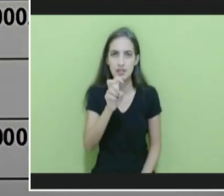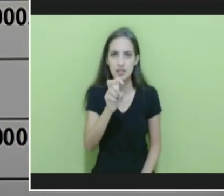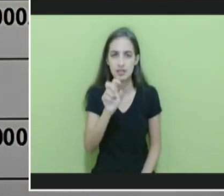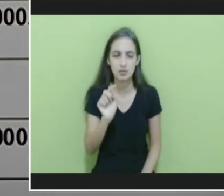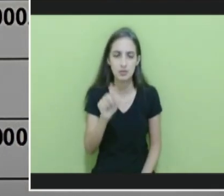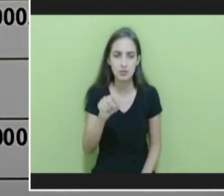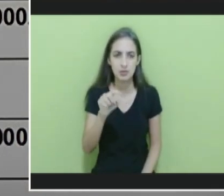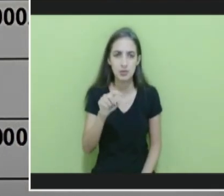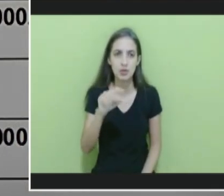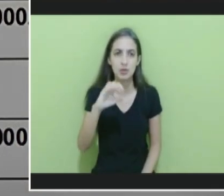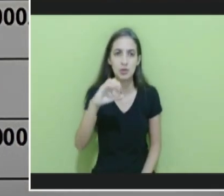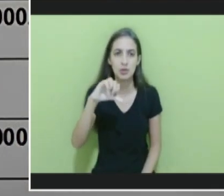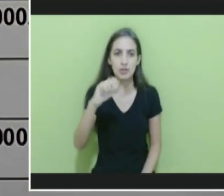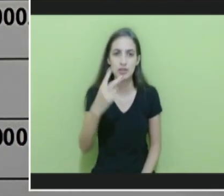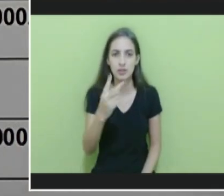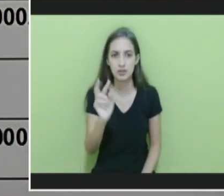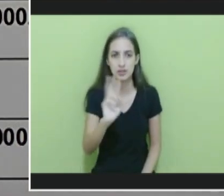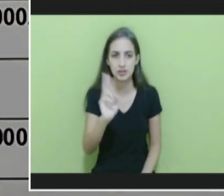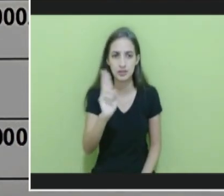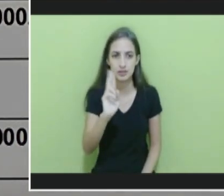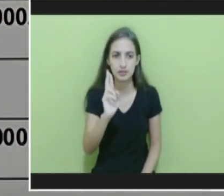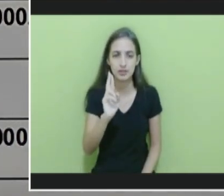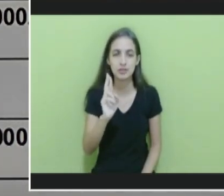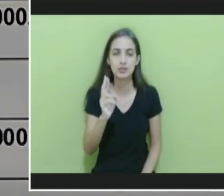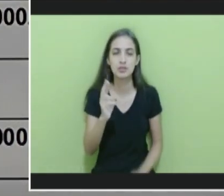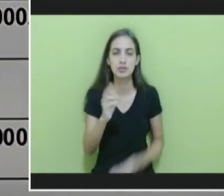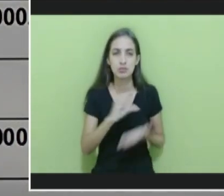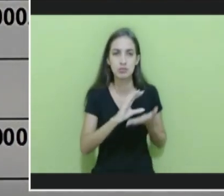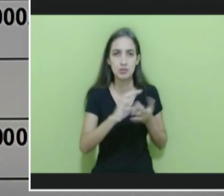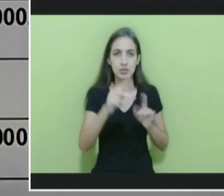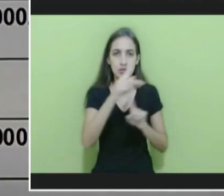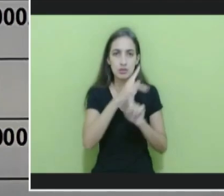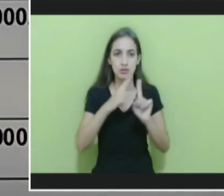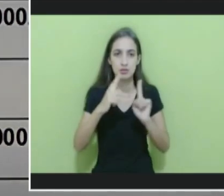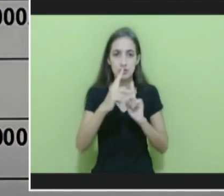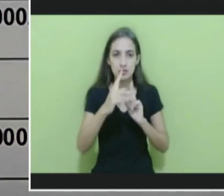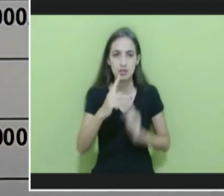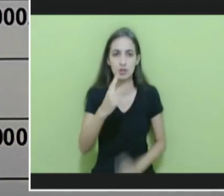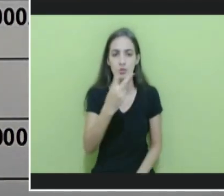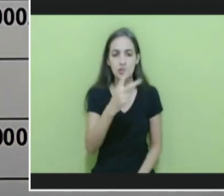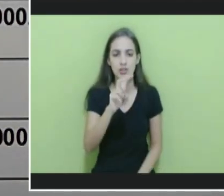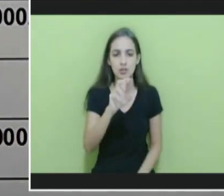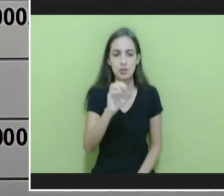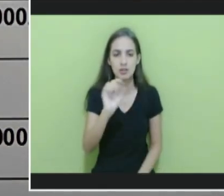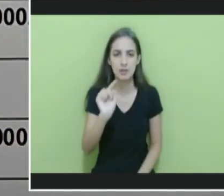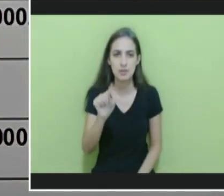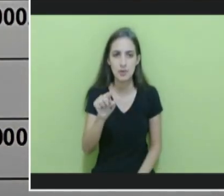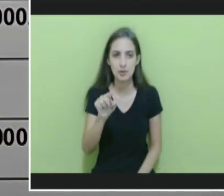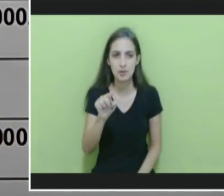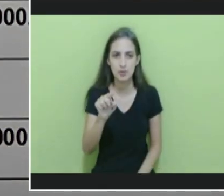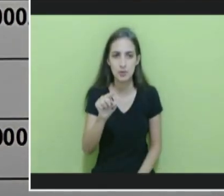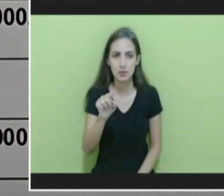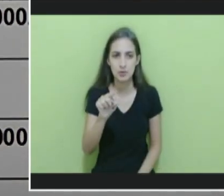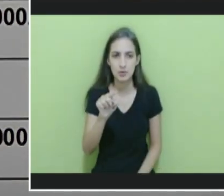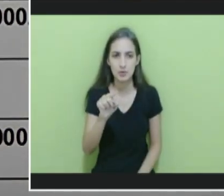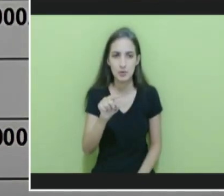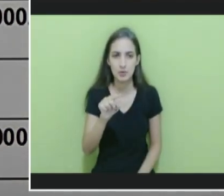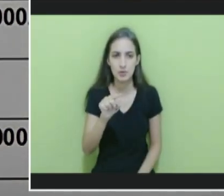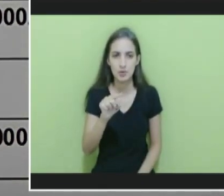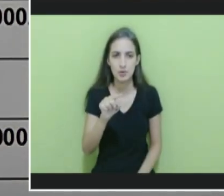13.165.092,98. Para o Fundo Previdenciário, R$ 250.000. Para a Companhia Municipal de Habitação,